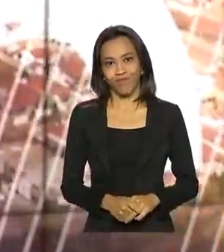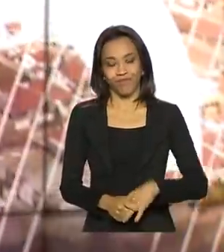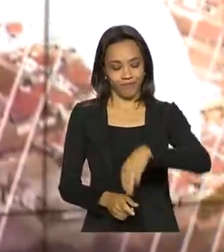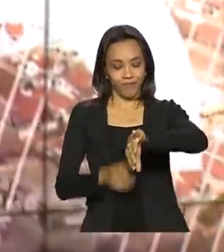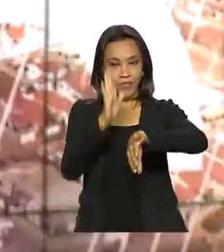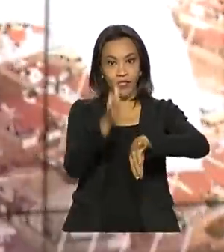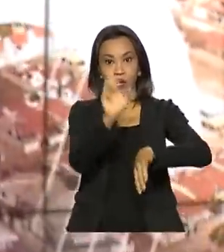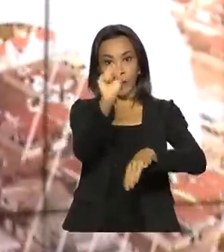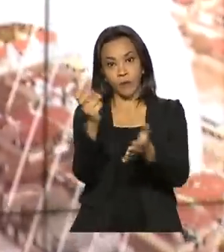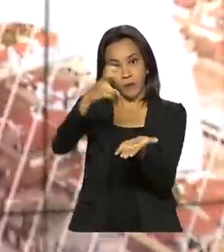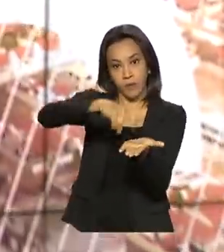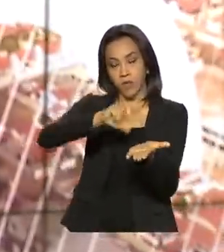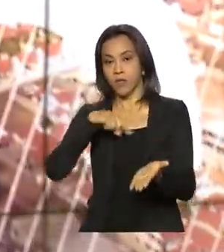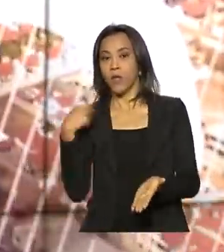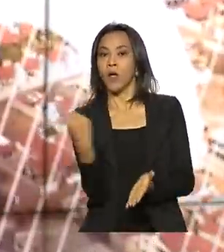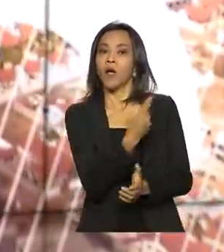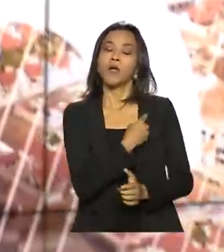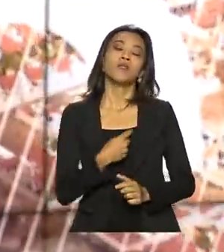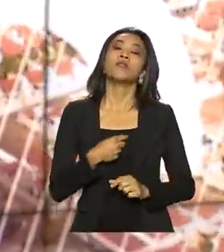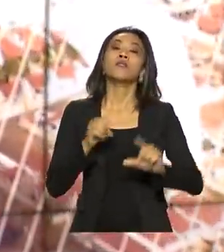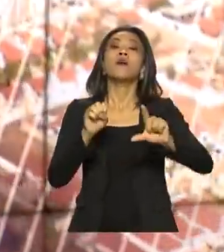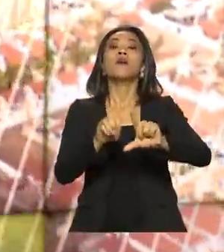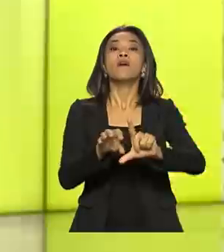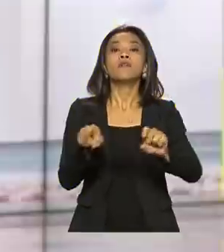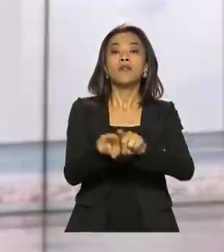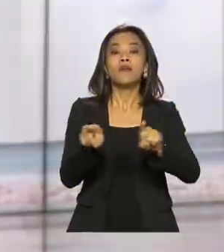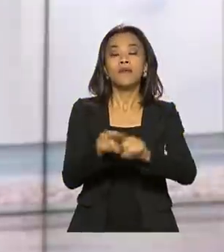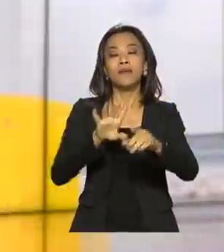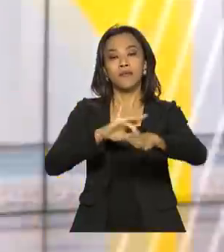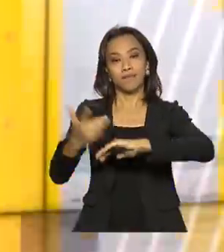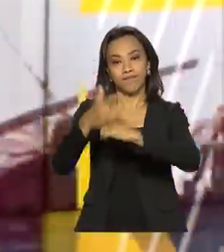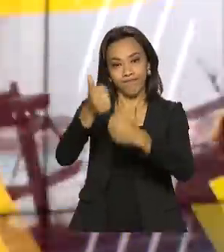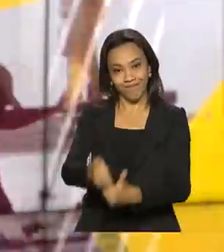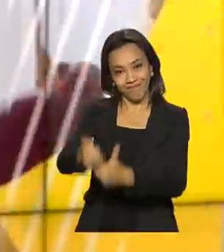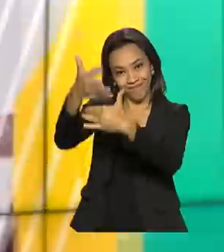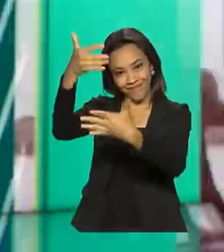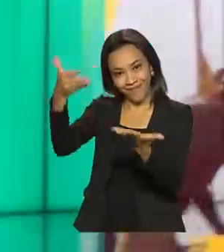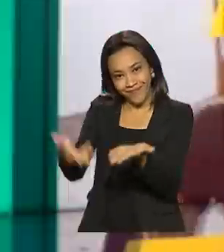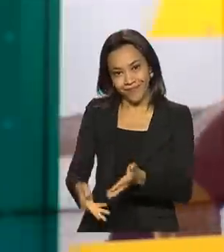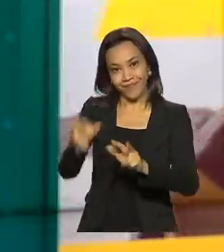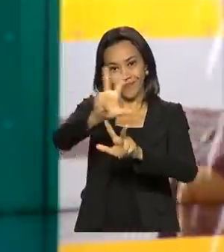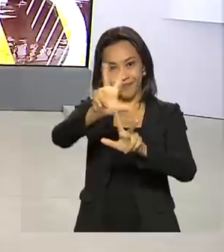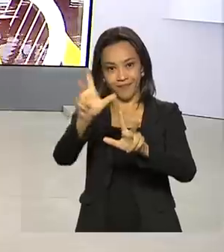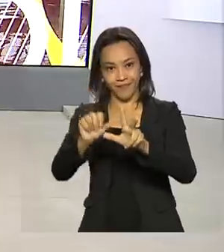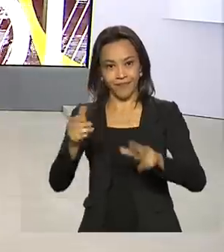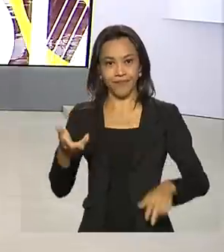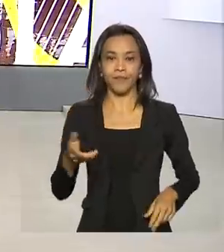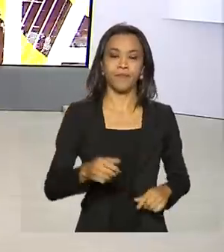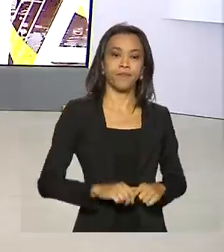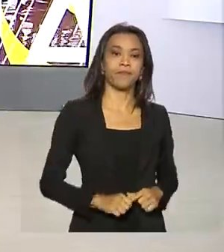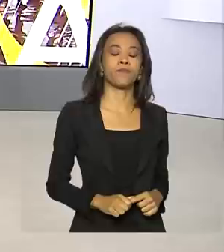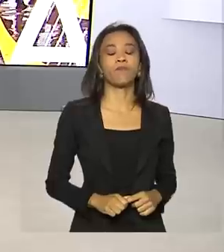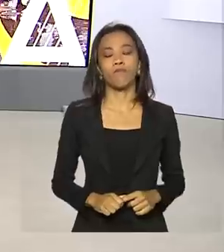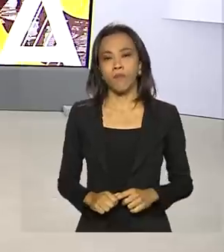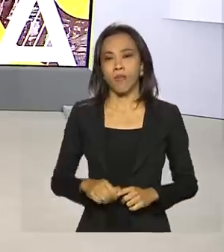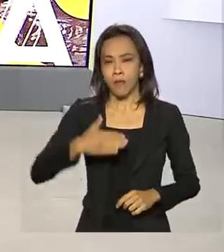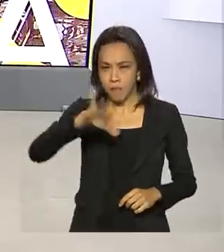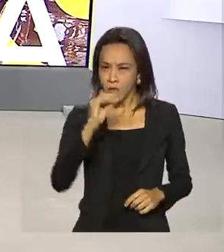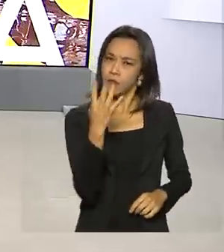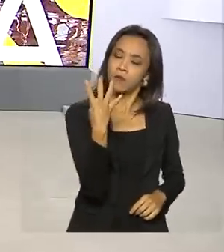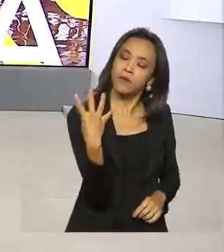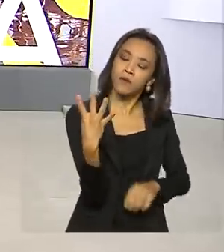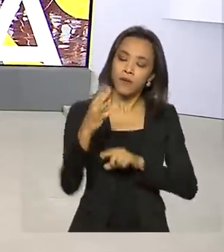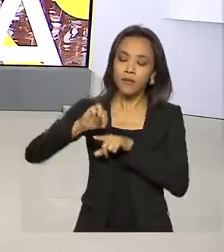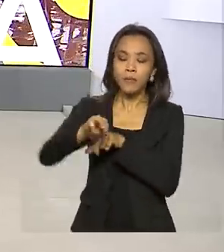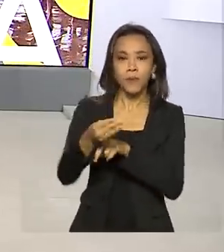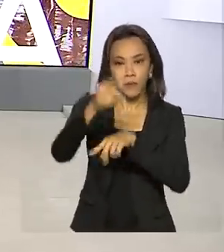8 horas da manhã estamos ao vivo também pelas redes sociais da TV Brasil os mais de 4